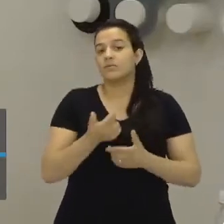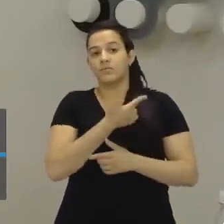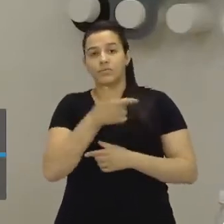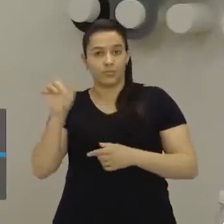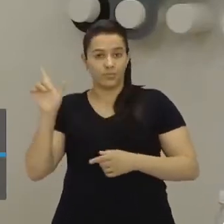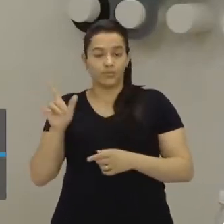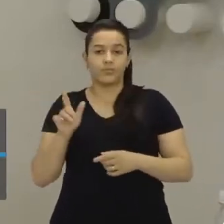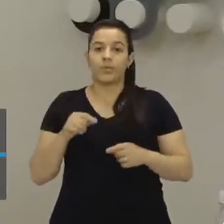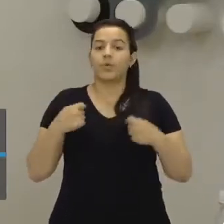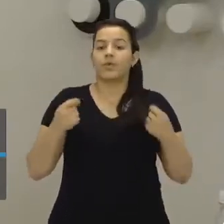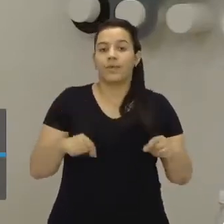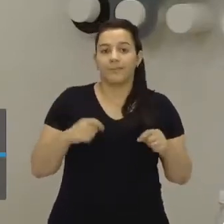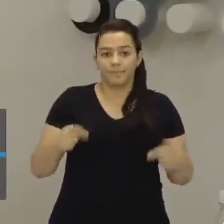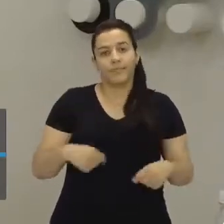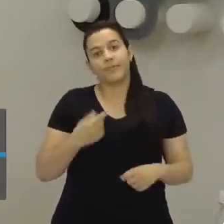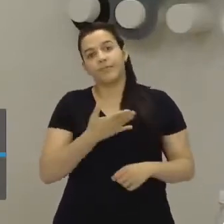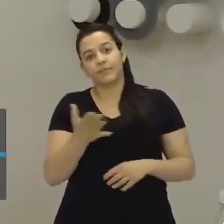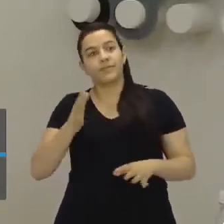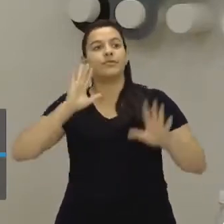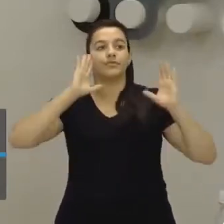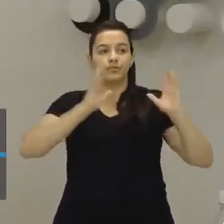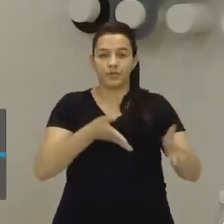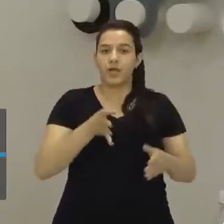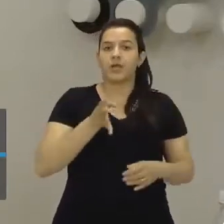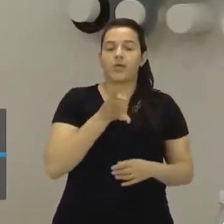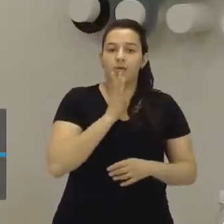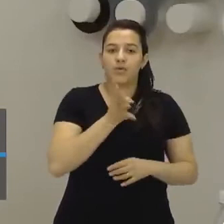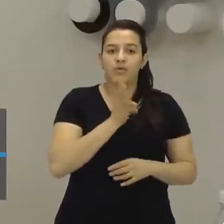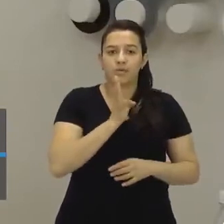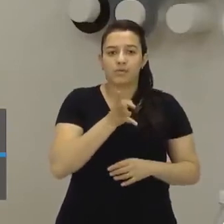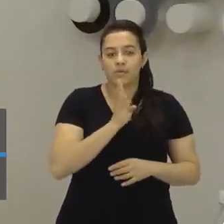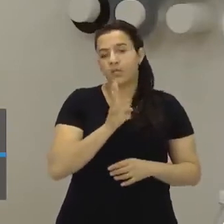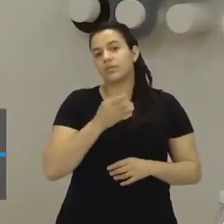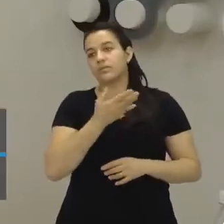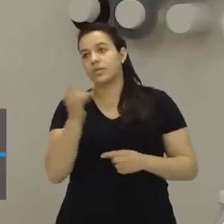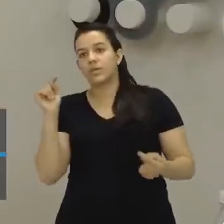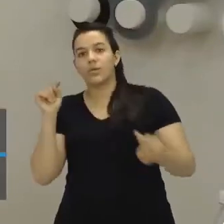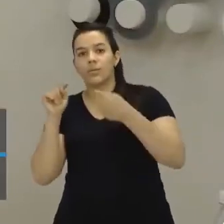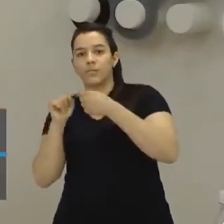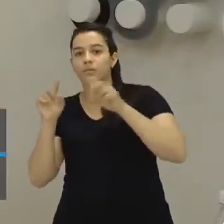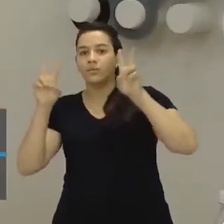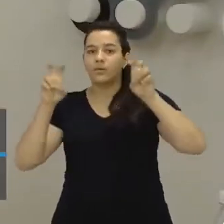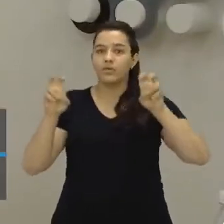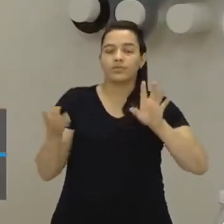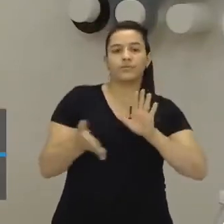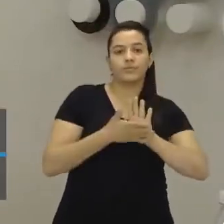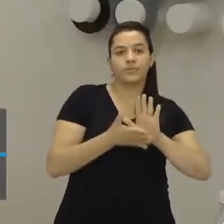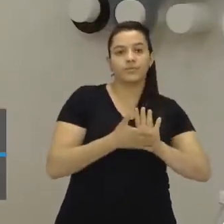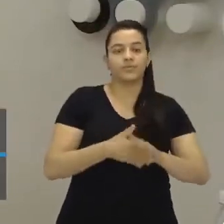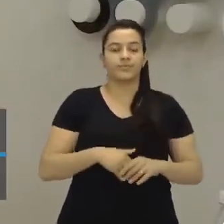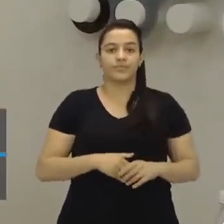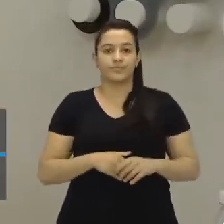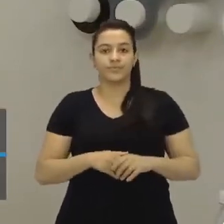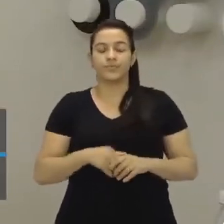O que é a constatação? Você já tem um fato que você conhece que tem a ver com o assunto que foi proposto. Por exemplo,